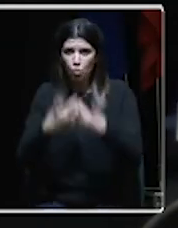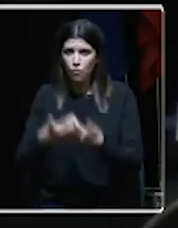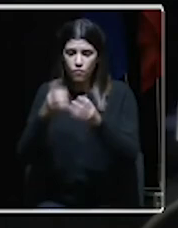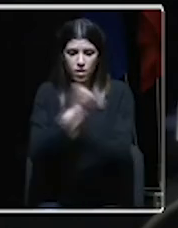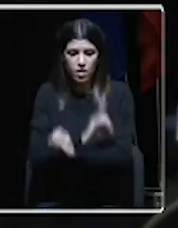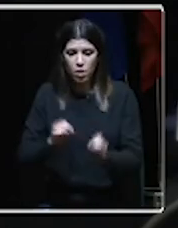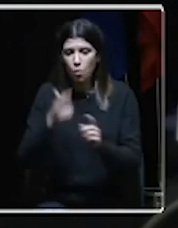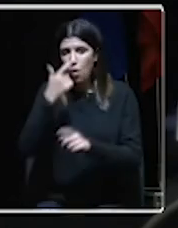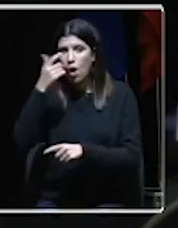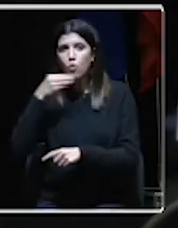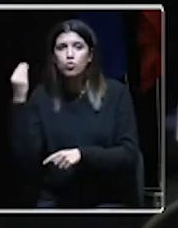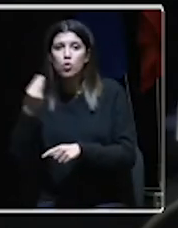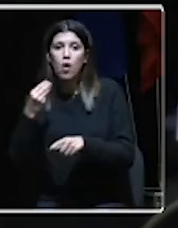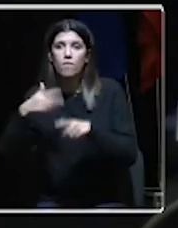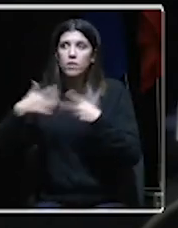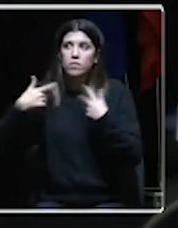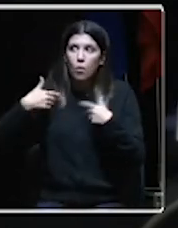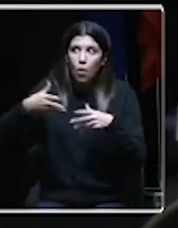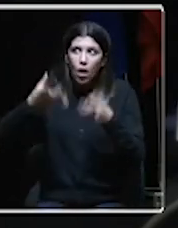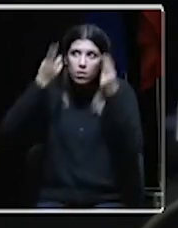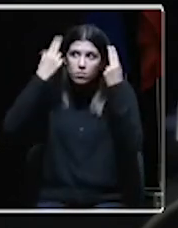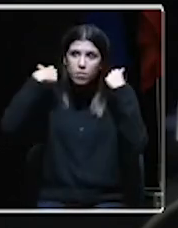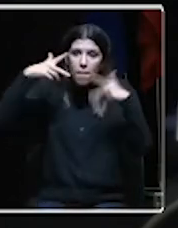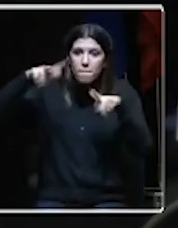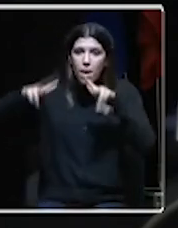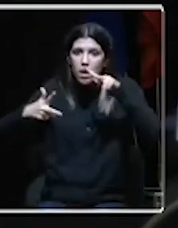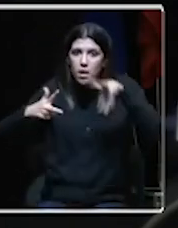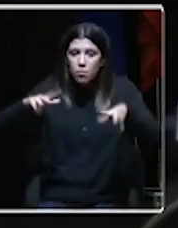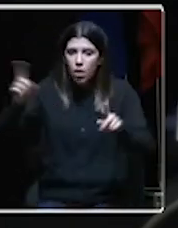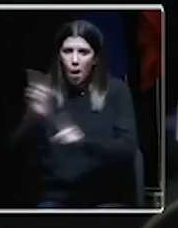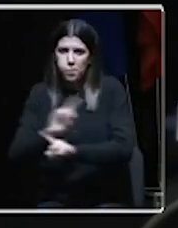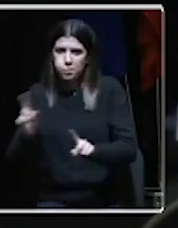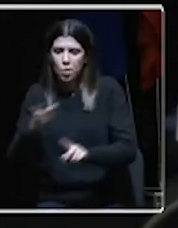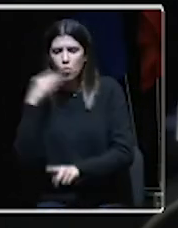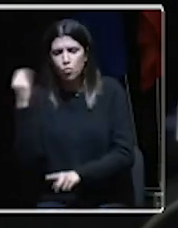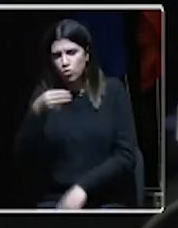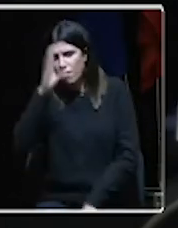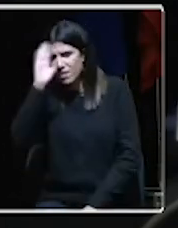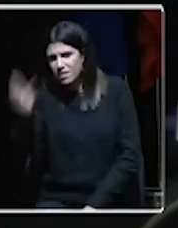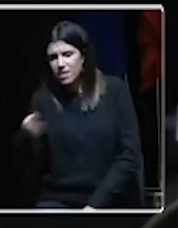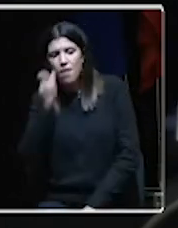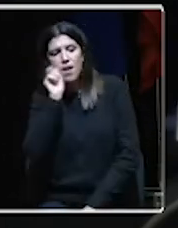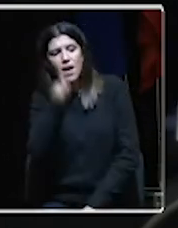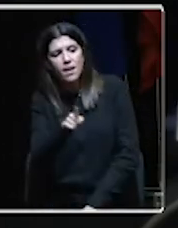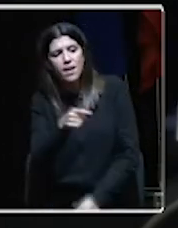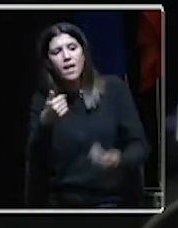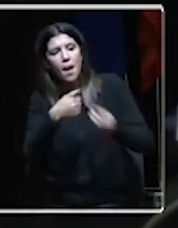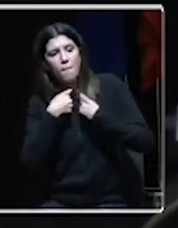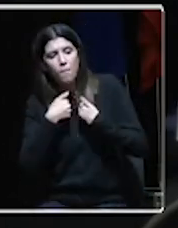deixam manipular. Os jovens sabem bem quem está do lado das causas que os preocupam e quem não está. Obrigado.